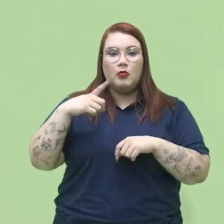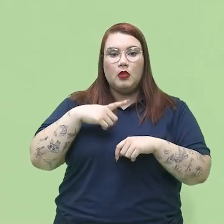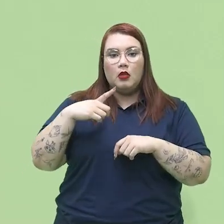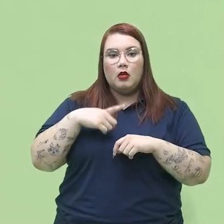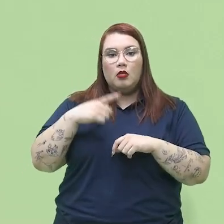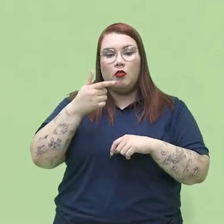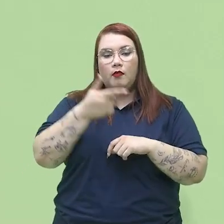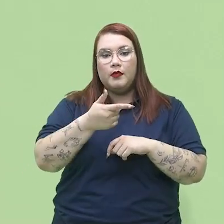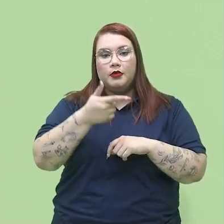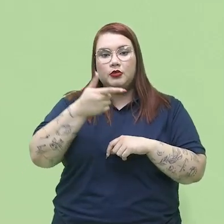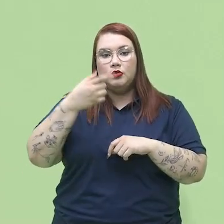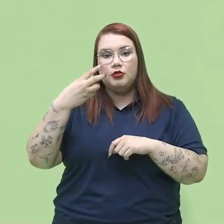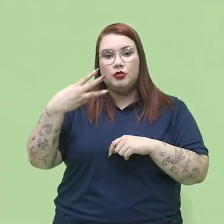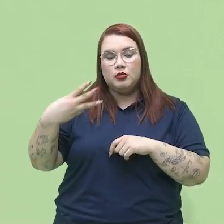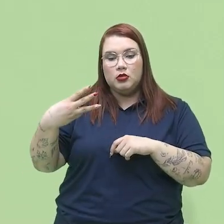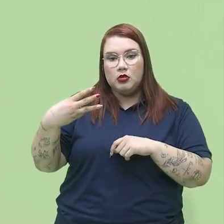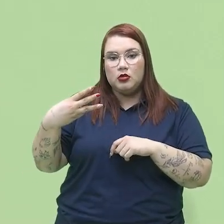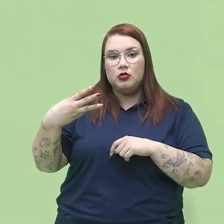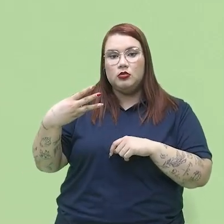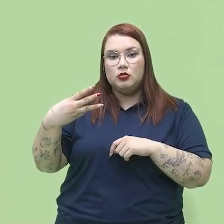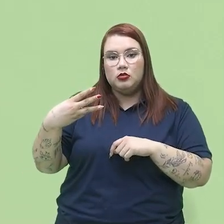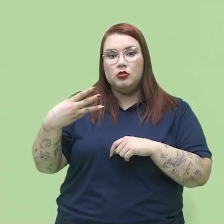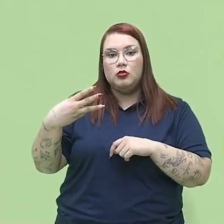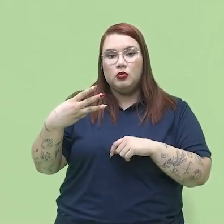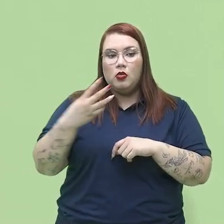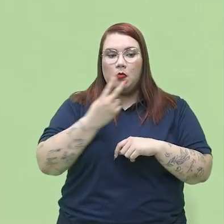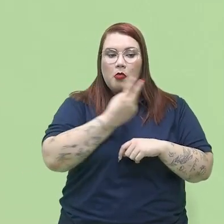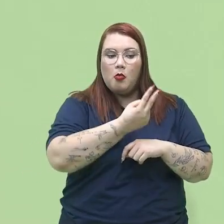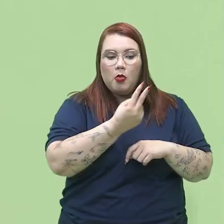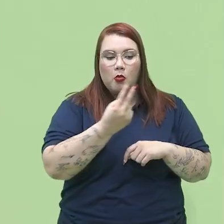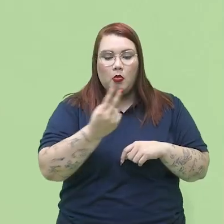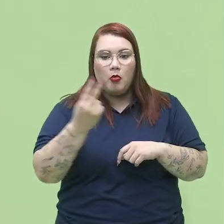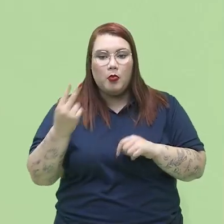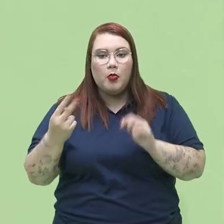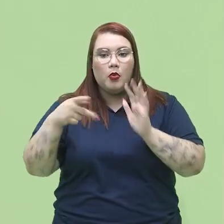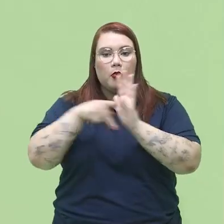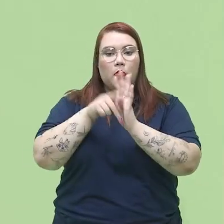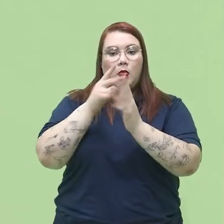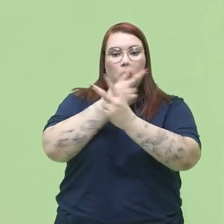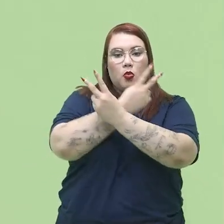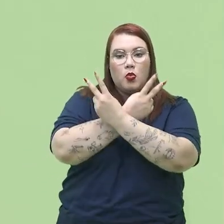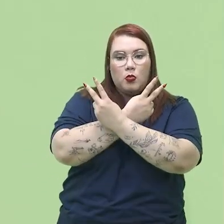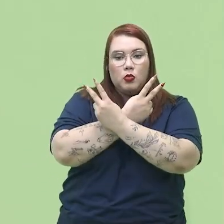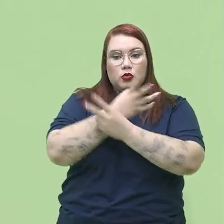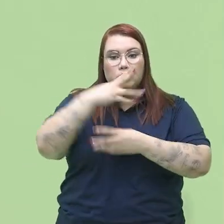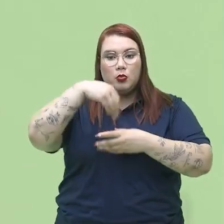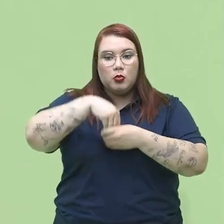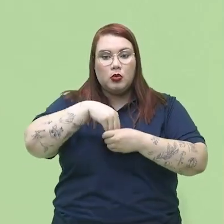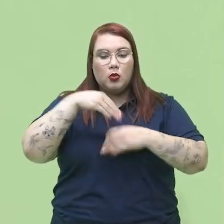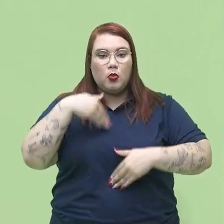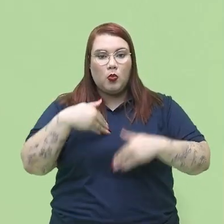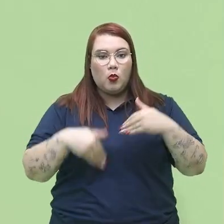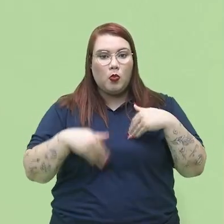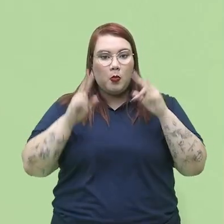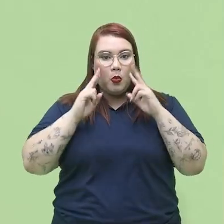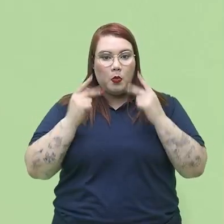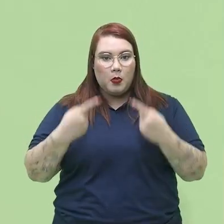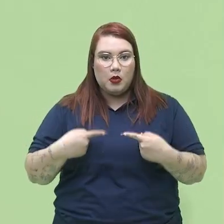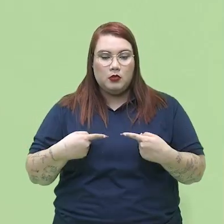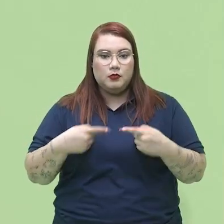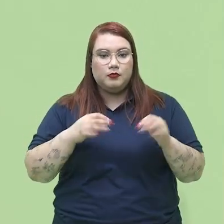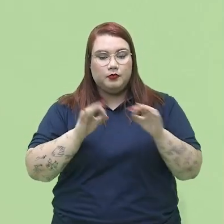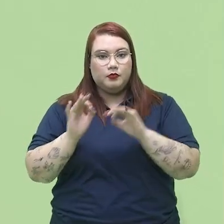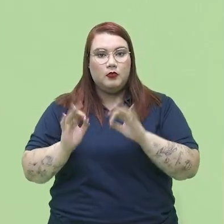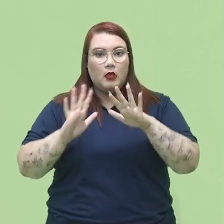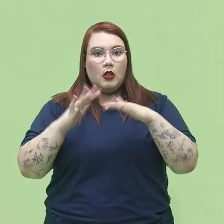exatamente 23 pares de cromossomos dentro da espécie humana. Cada espécie de animais